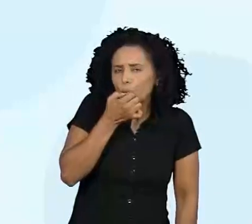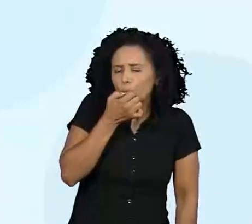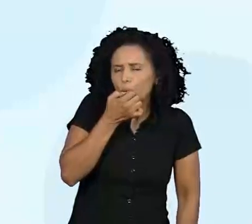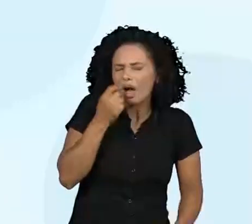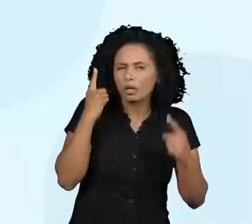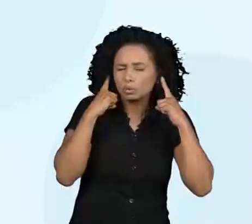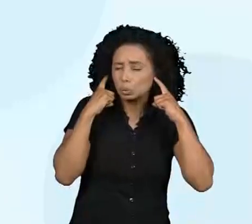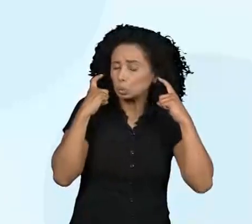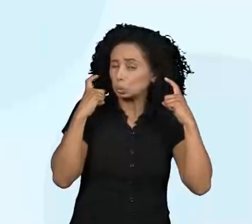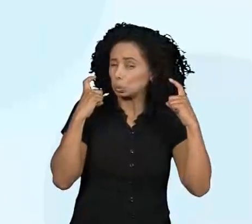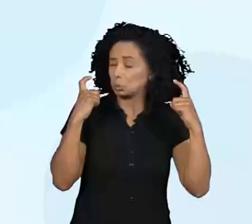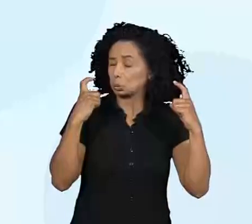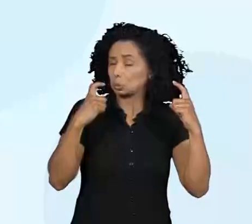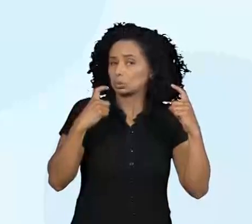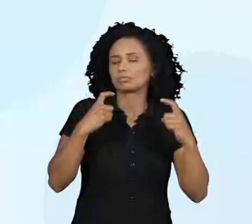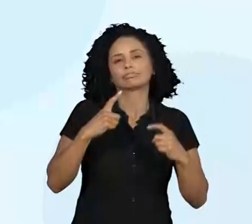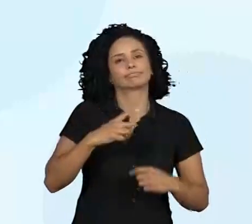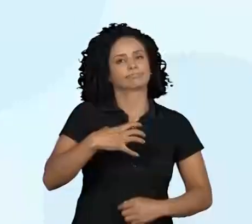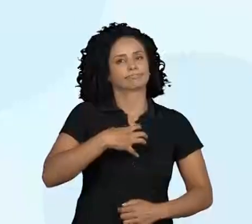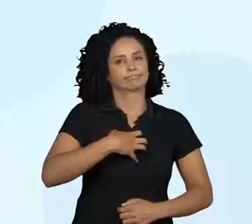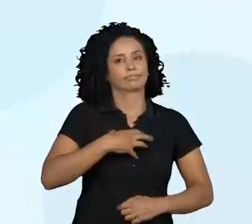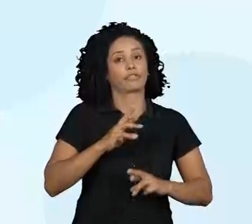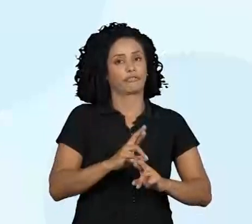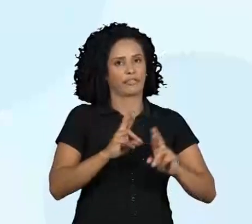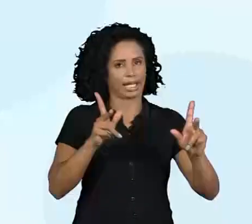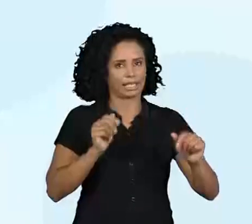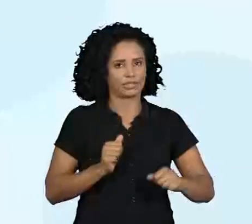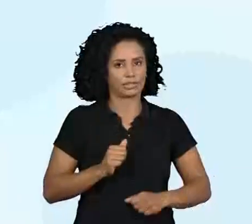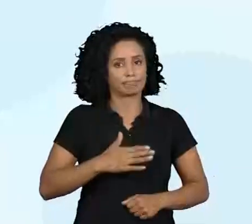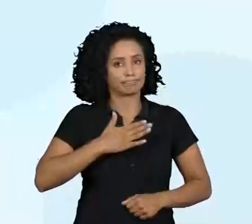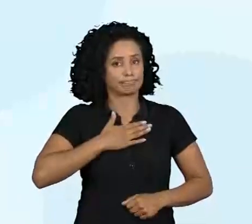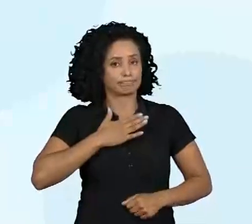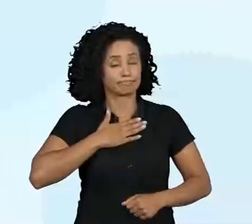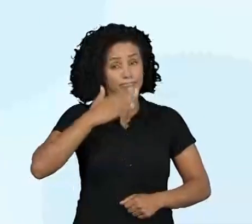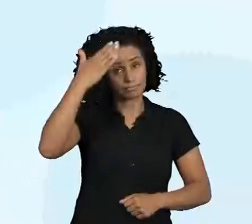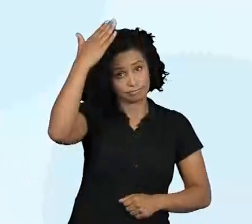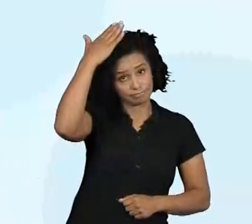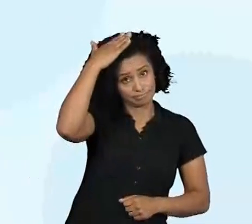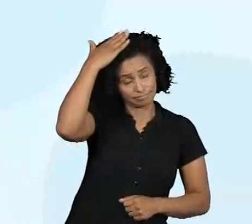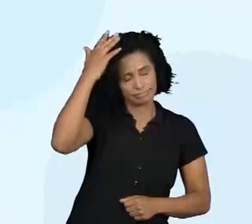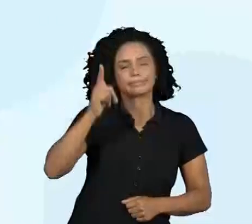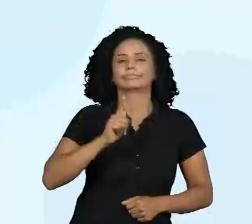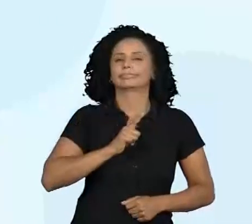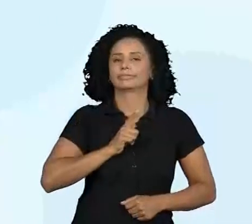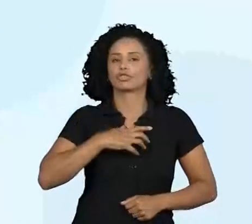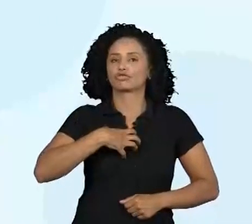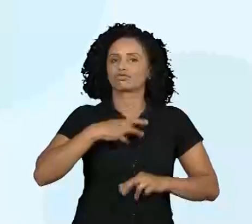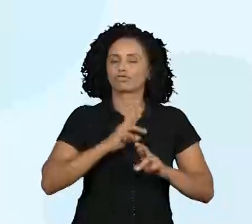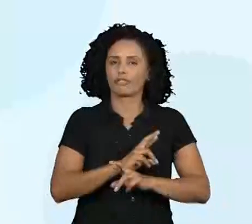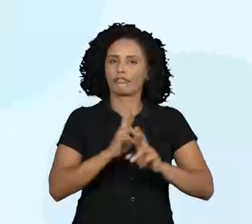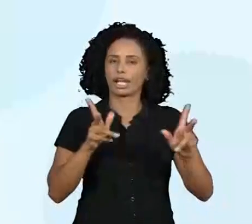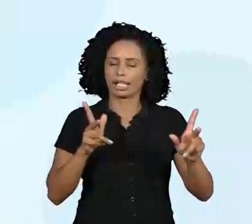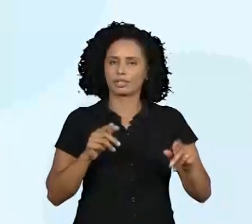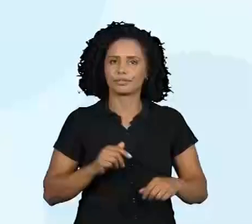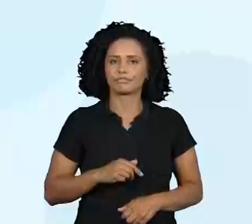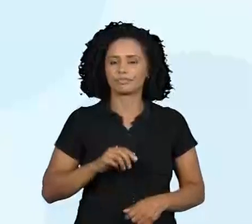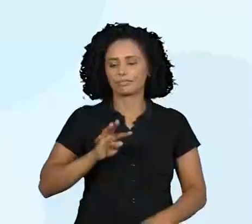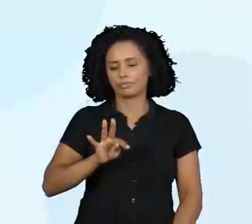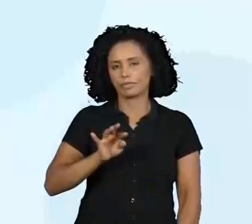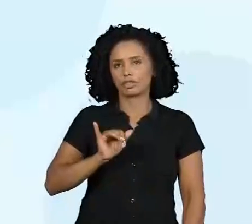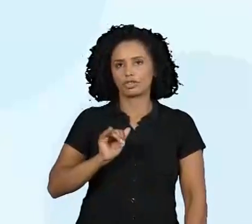ouvirá sons diferentes. Essa característica que diferencia um som do outro é chamada de